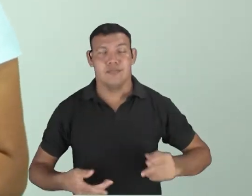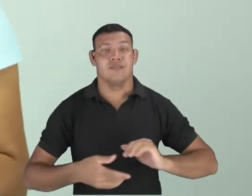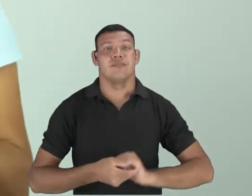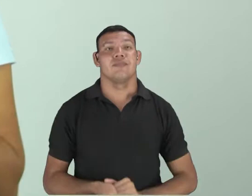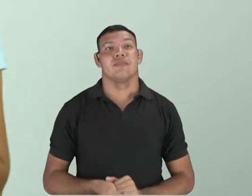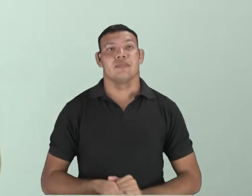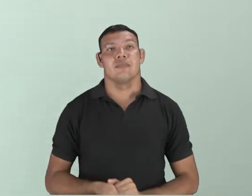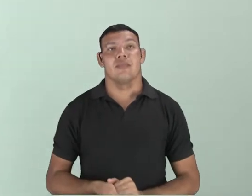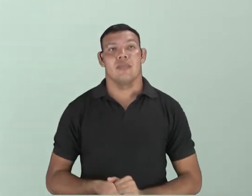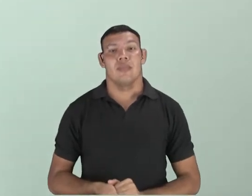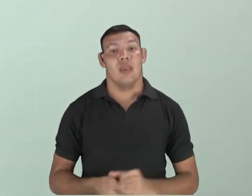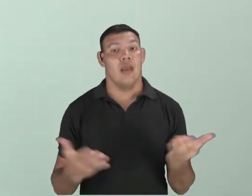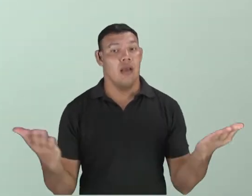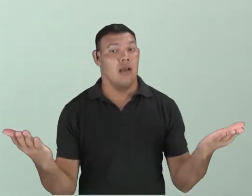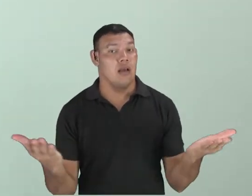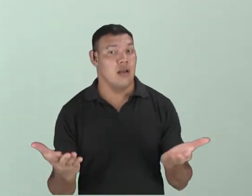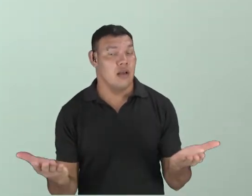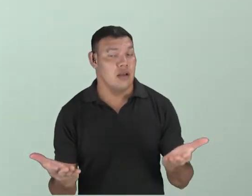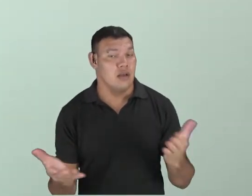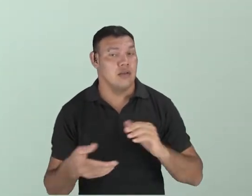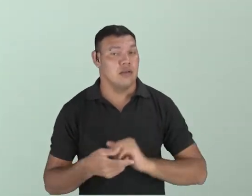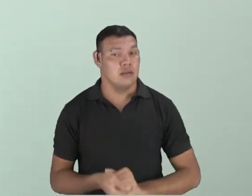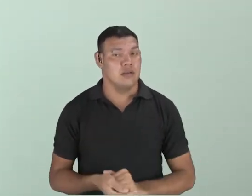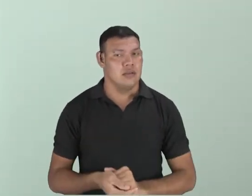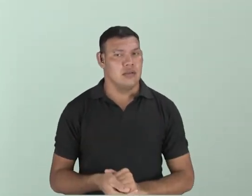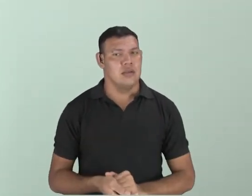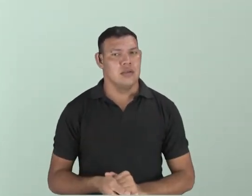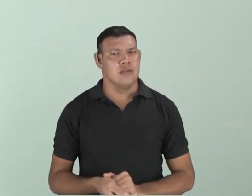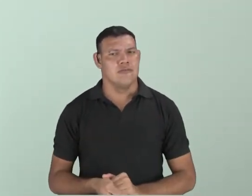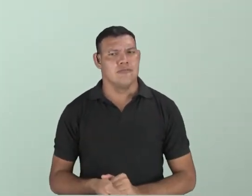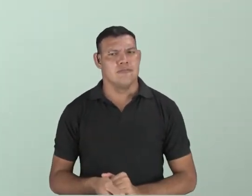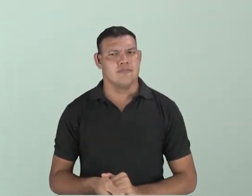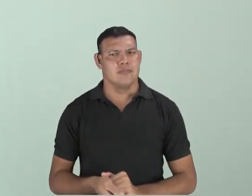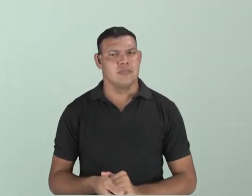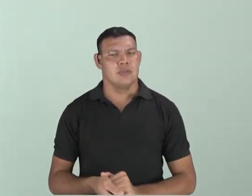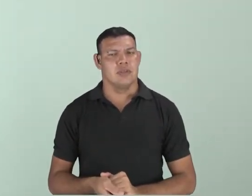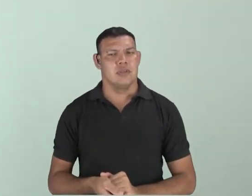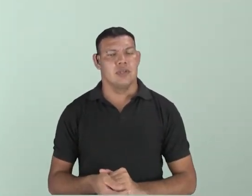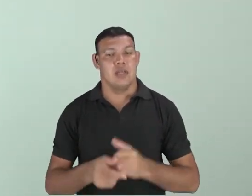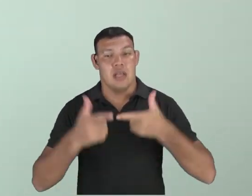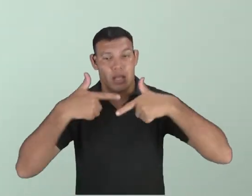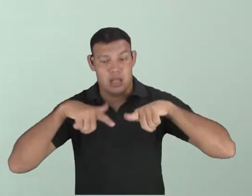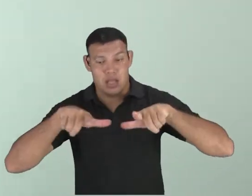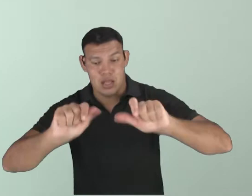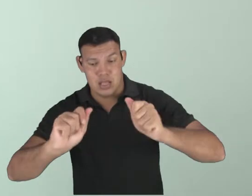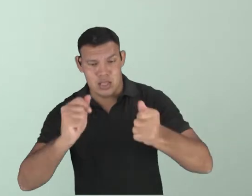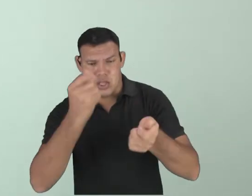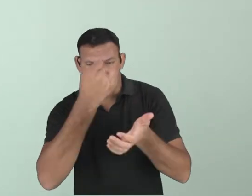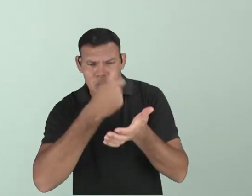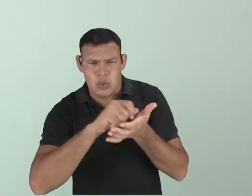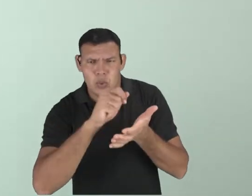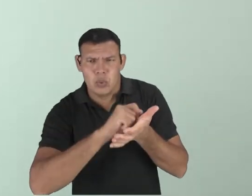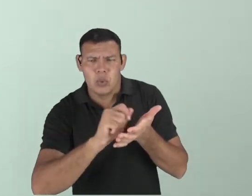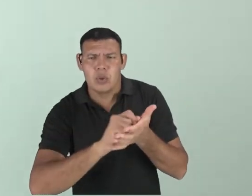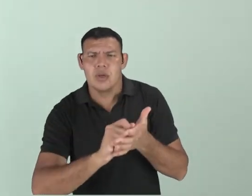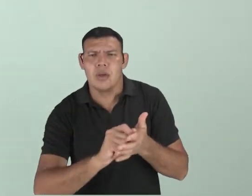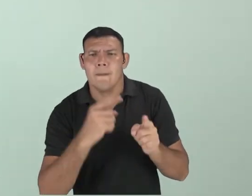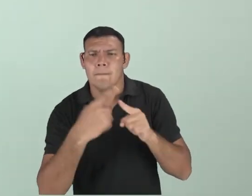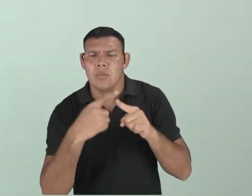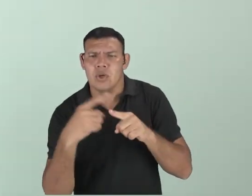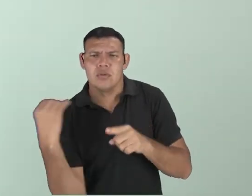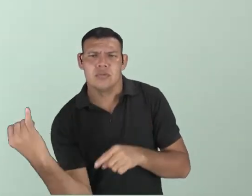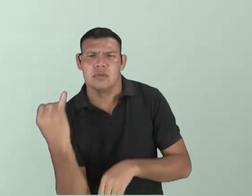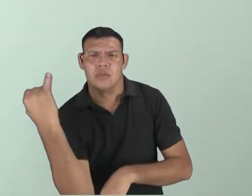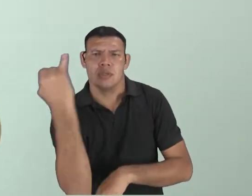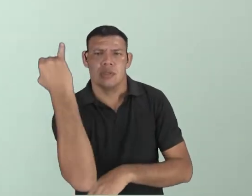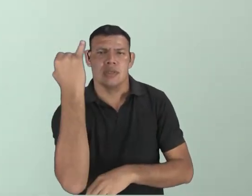lá. Vamos explicar o que acontece na nossa linguagem escrita, por que ela é tão importante e por que